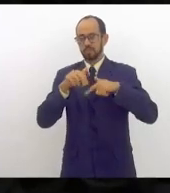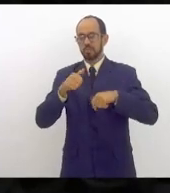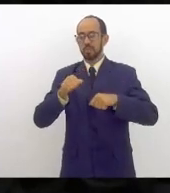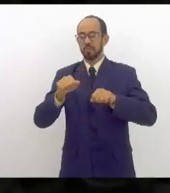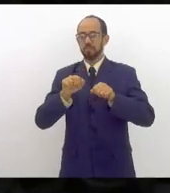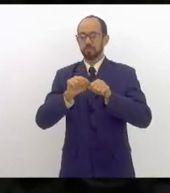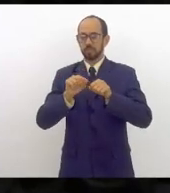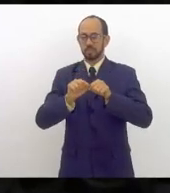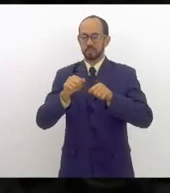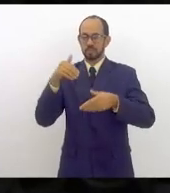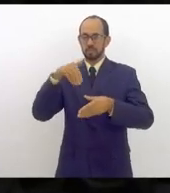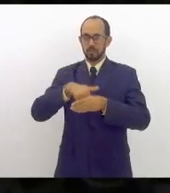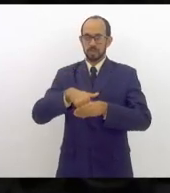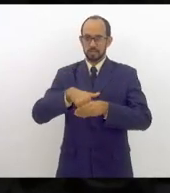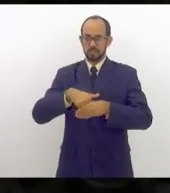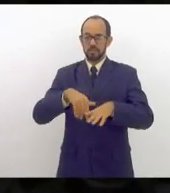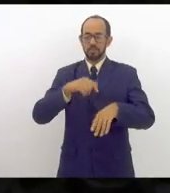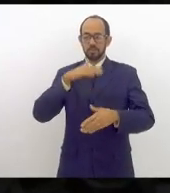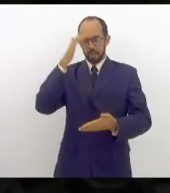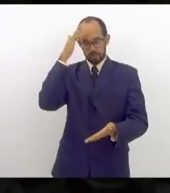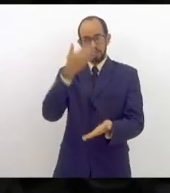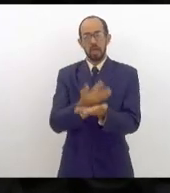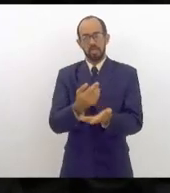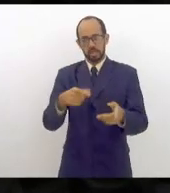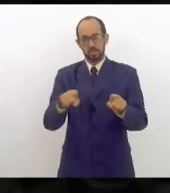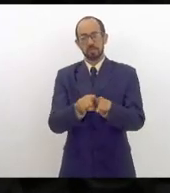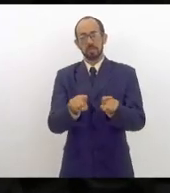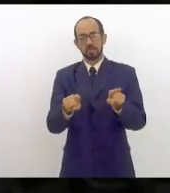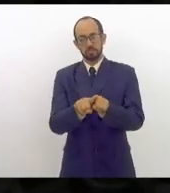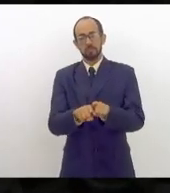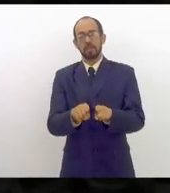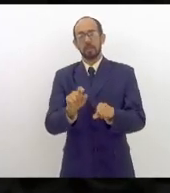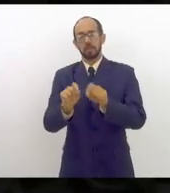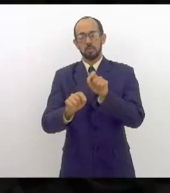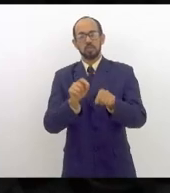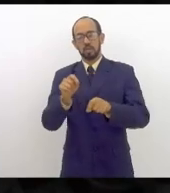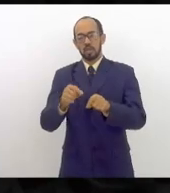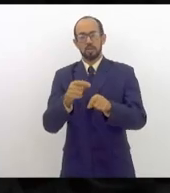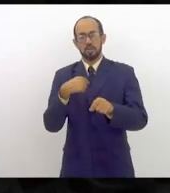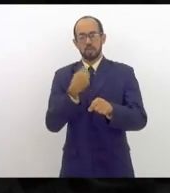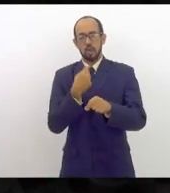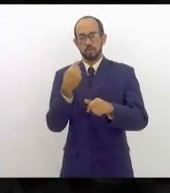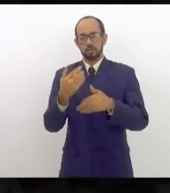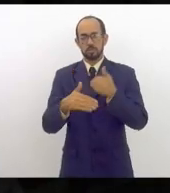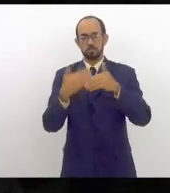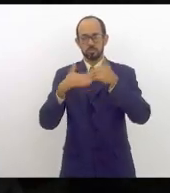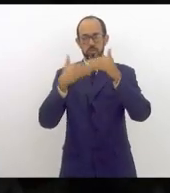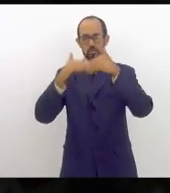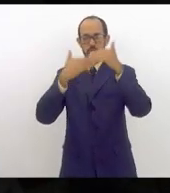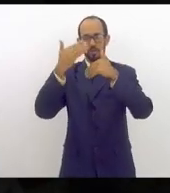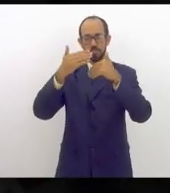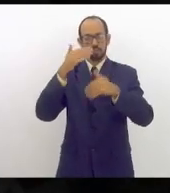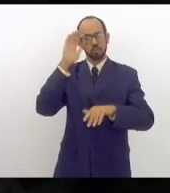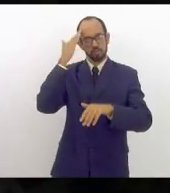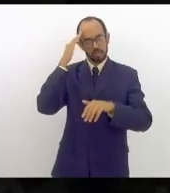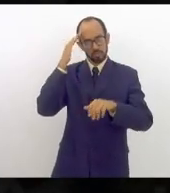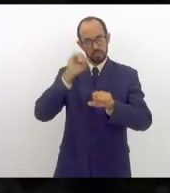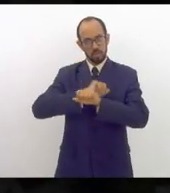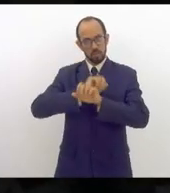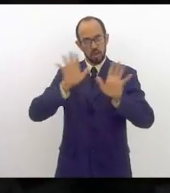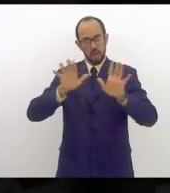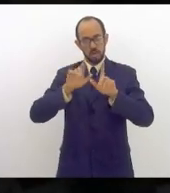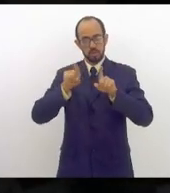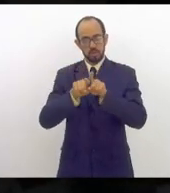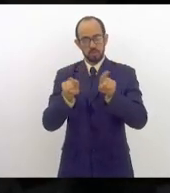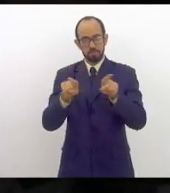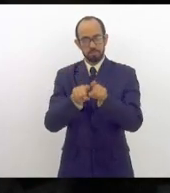parecer, né, e eu tenho certeza que estamos caminhando para um grande e um bom entendimento que